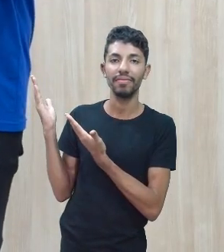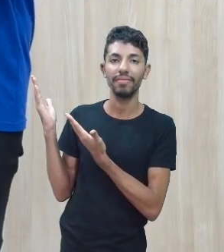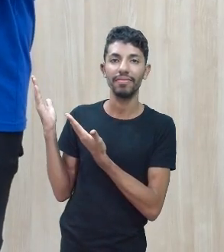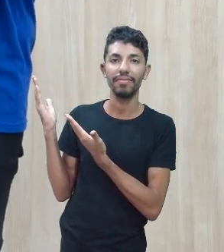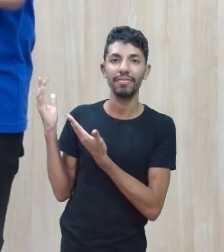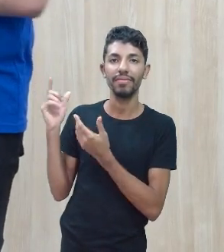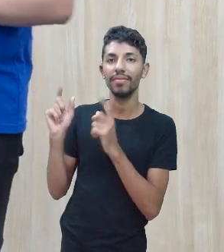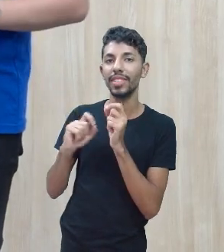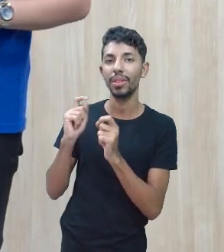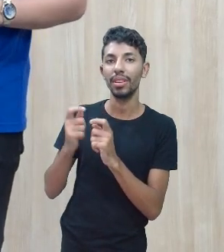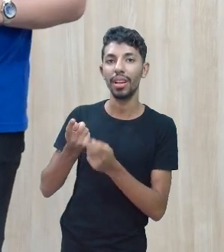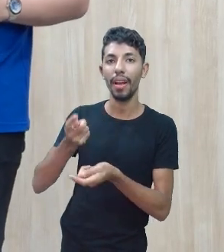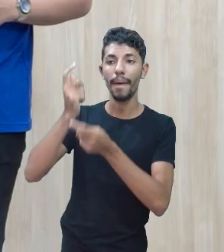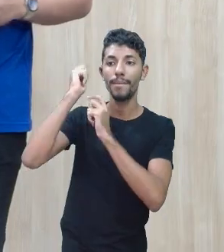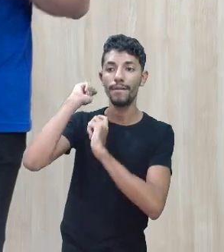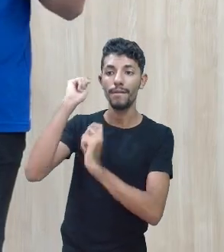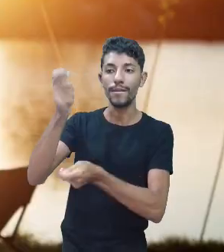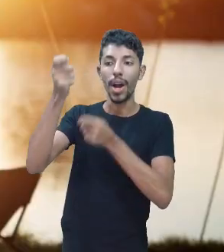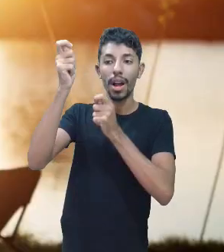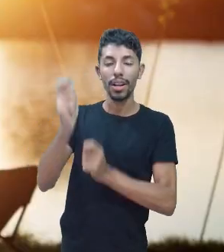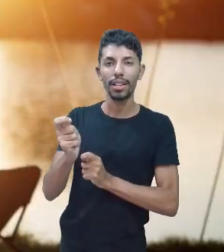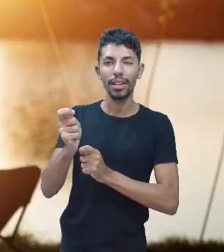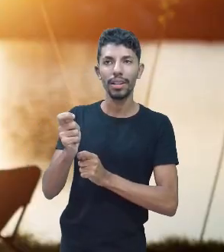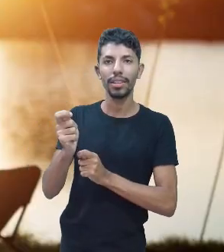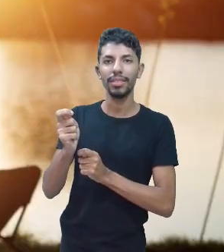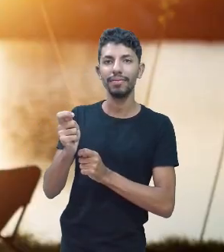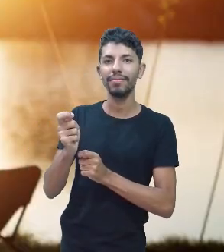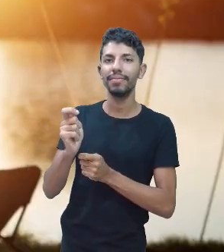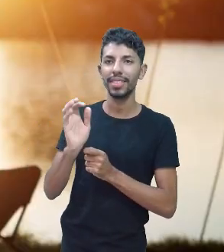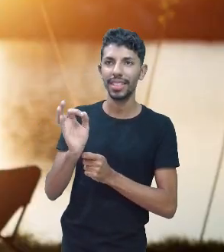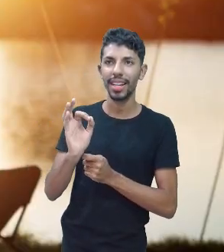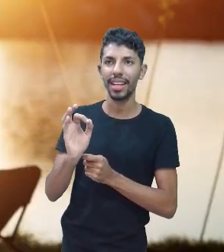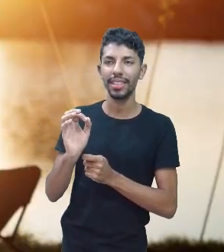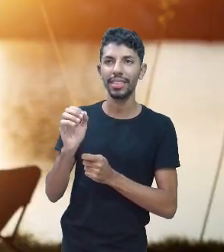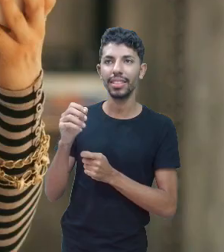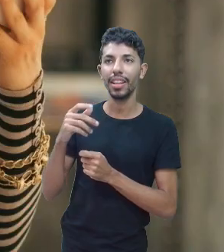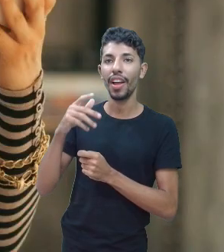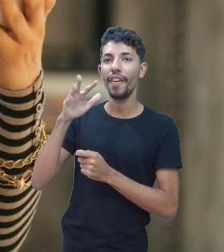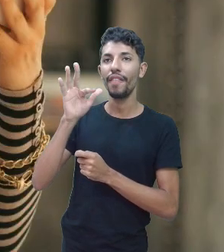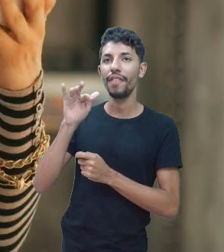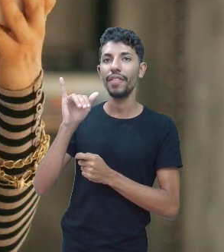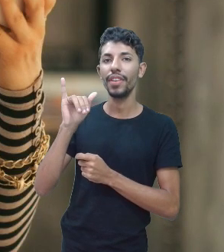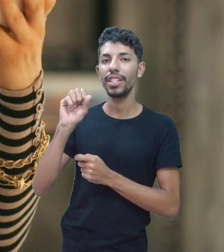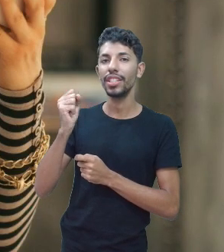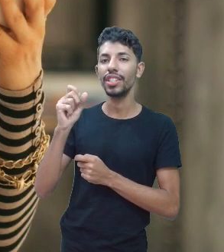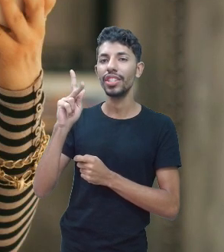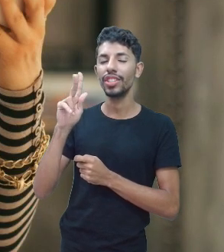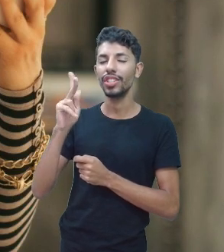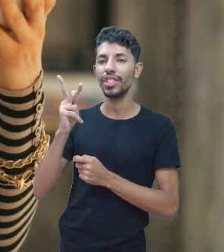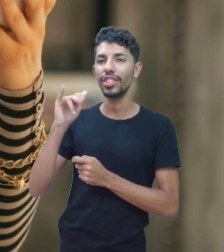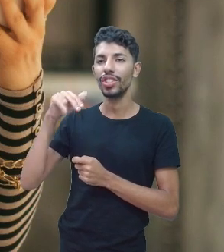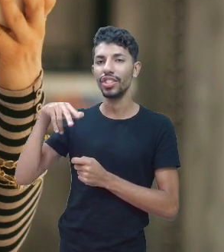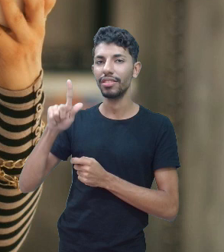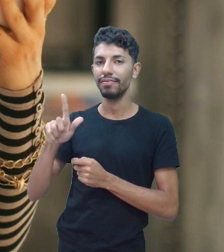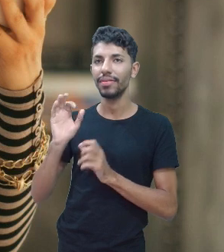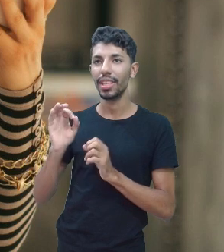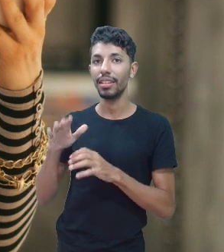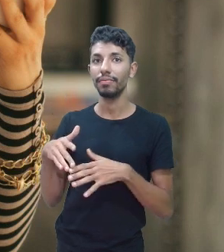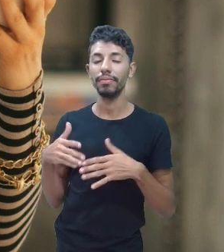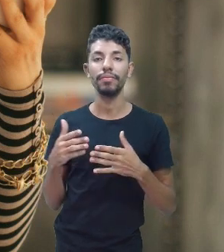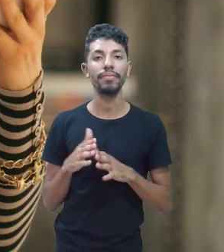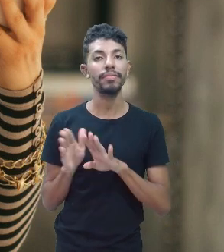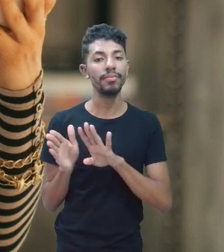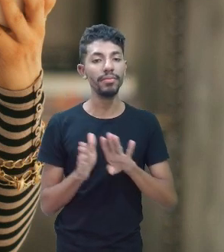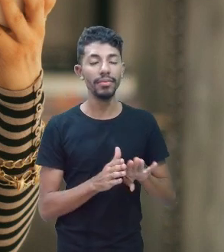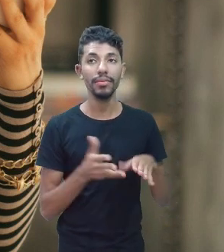aí, pescar em inglês, fish, peixe, fishing, pescaria, tá certo? O que é que a gente tem aqui agora? A moça